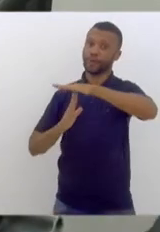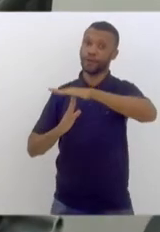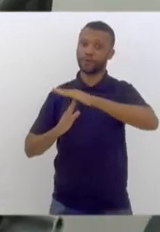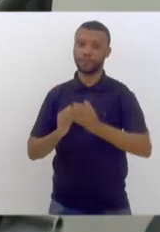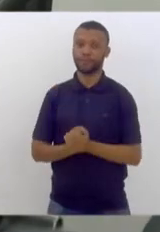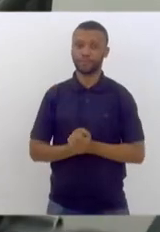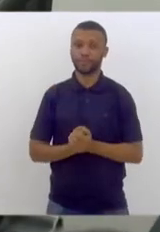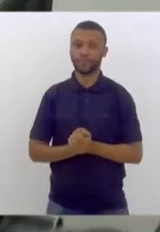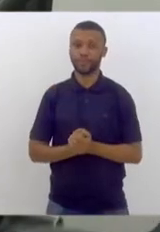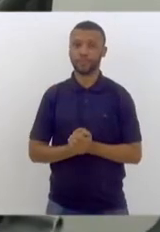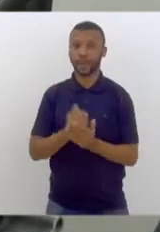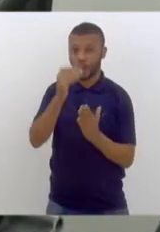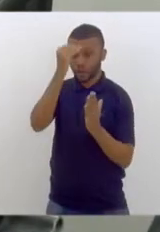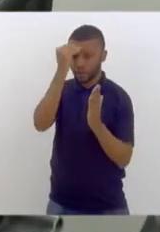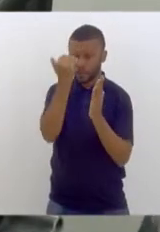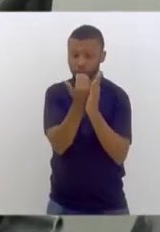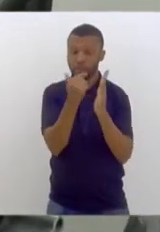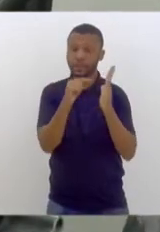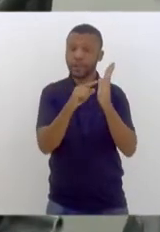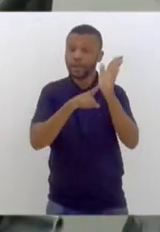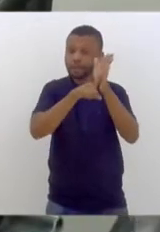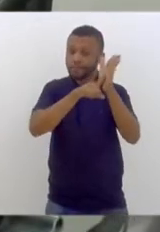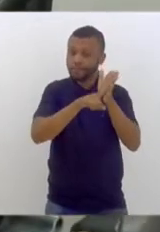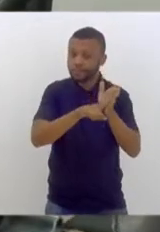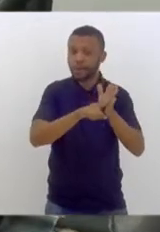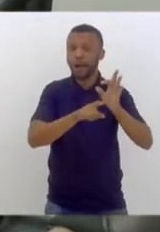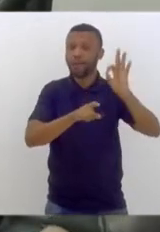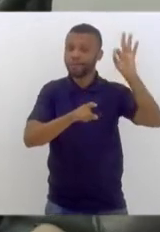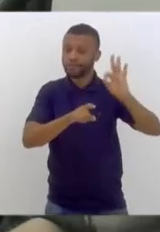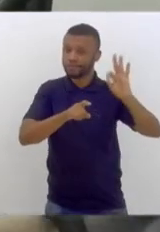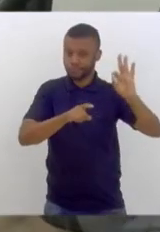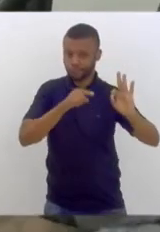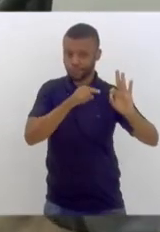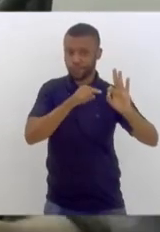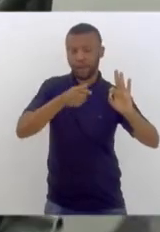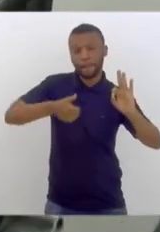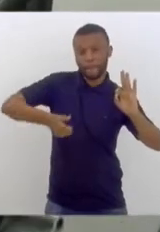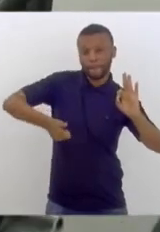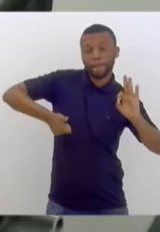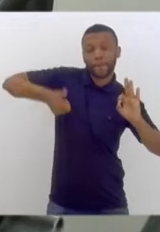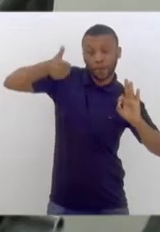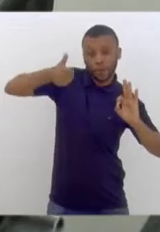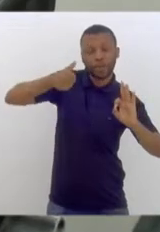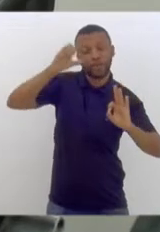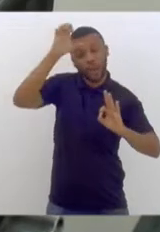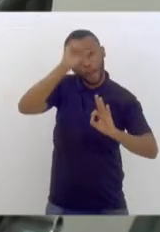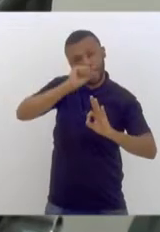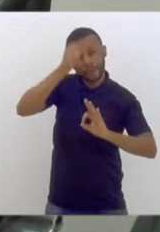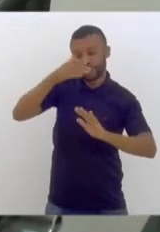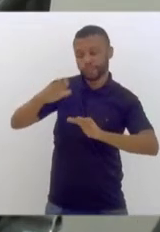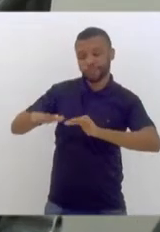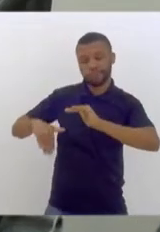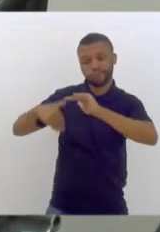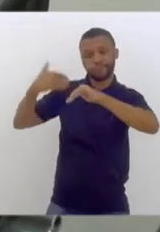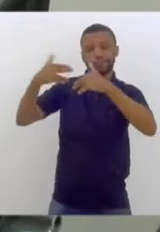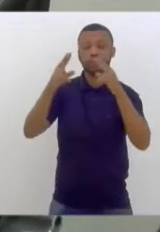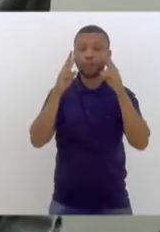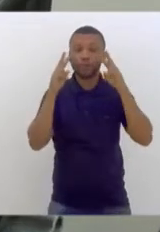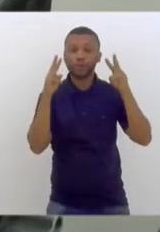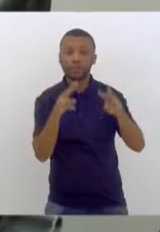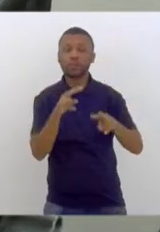em indicadores de melhoria nos resultados de aprendizagem e de aumento da equidade, considerando o nível socioeconômico